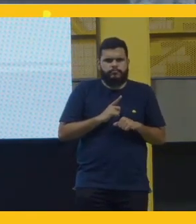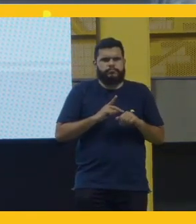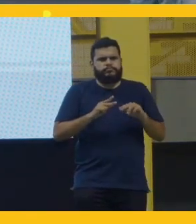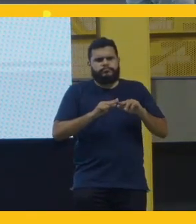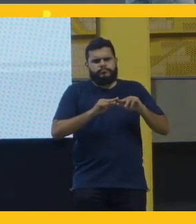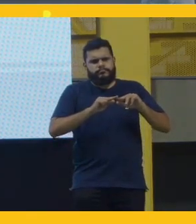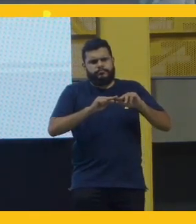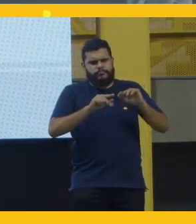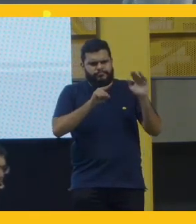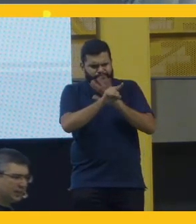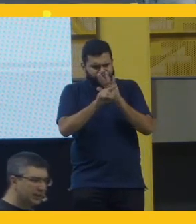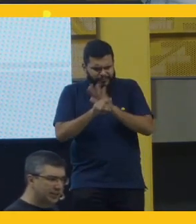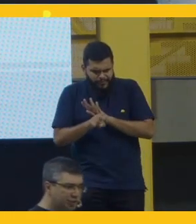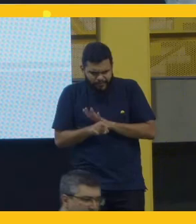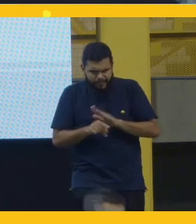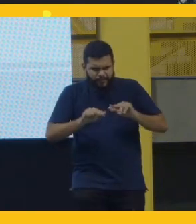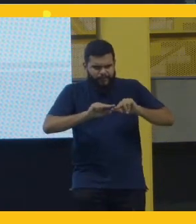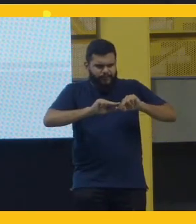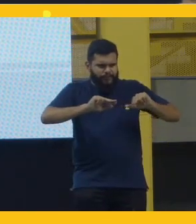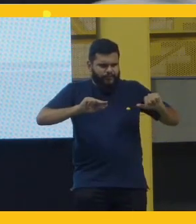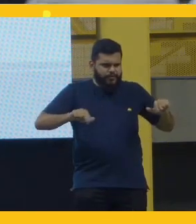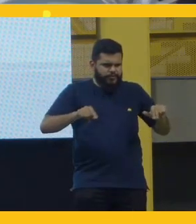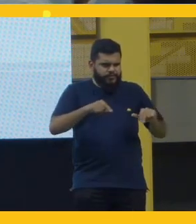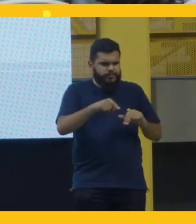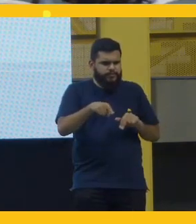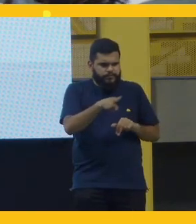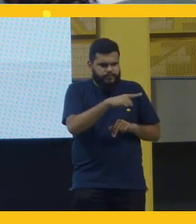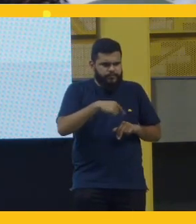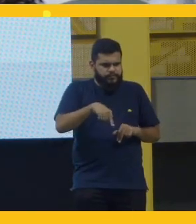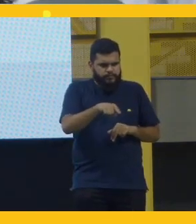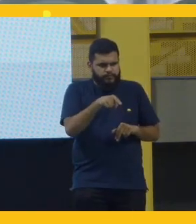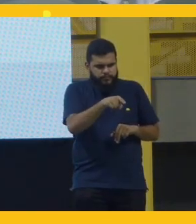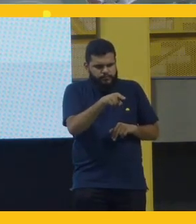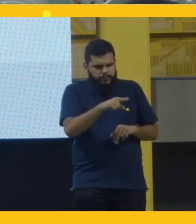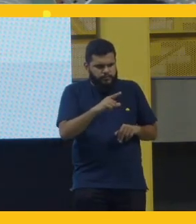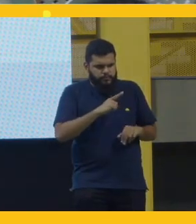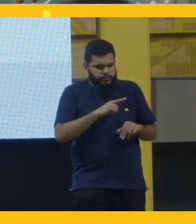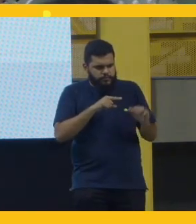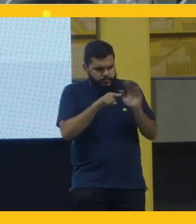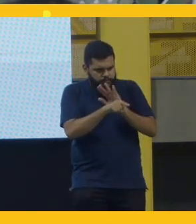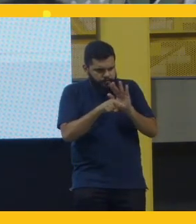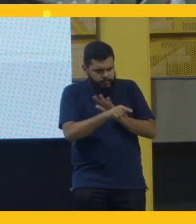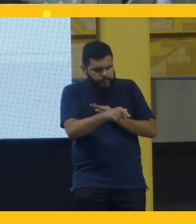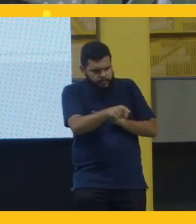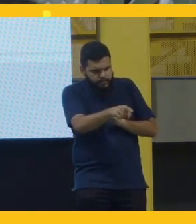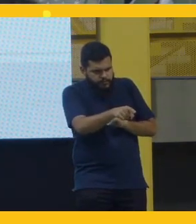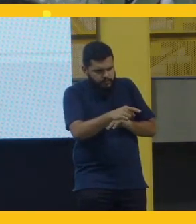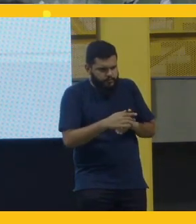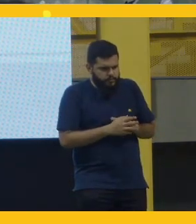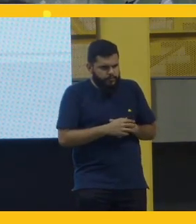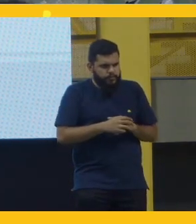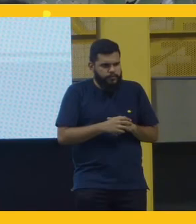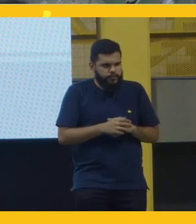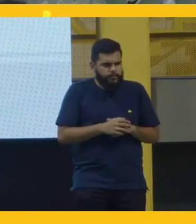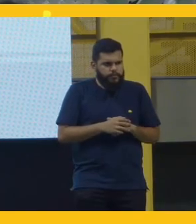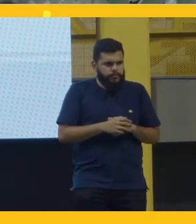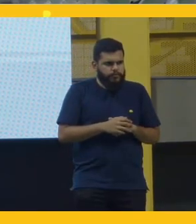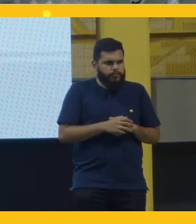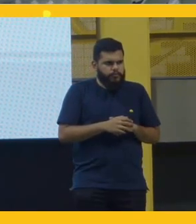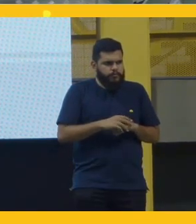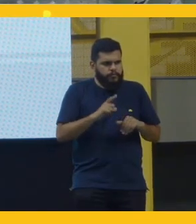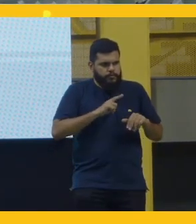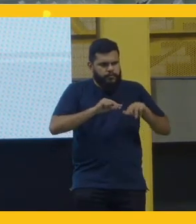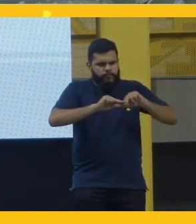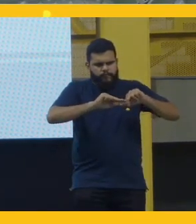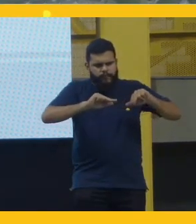aí pra gente fazer, né? Deixei aí para vocês um cadinho de questões, não foi? Deixe-me ver, ó. Tem um monte de